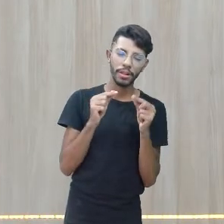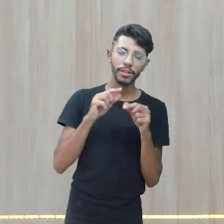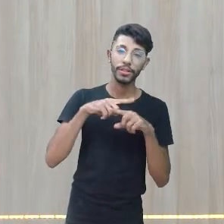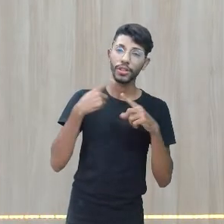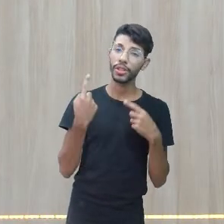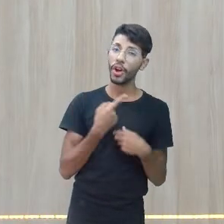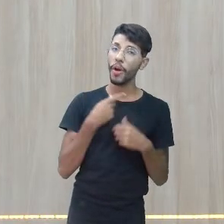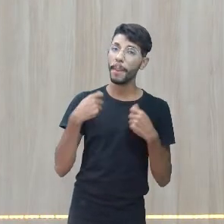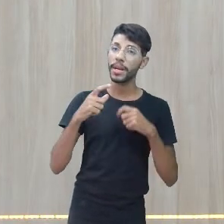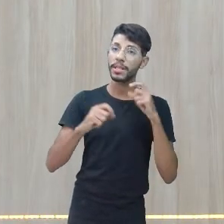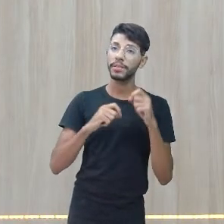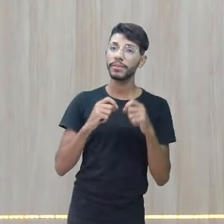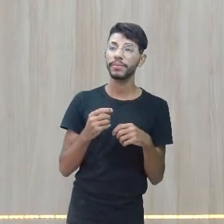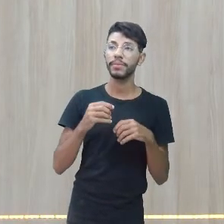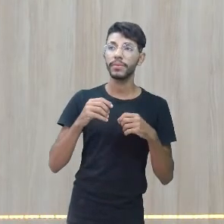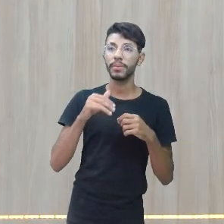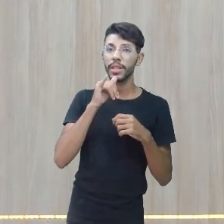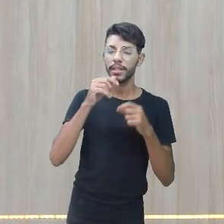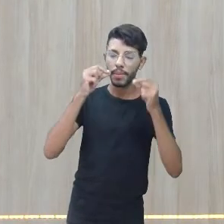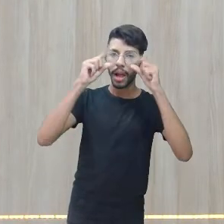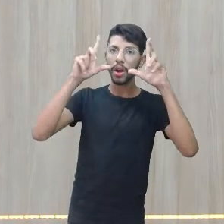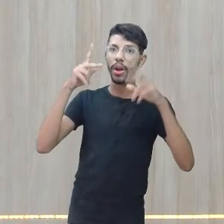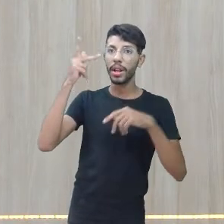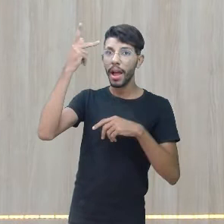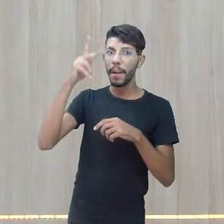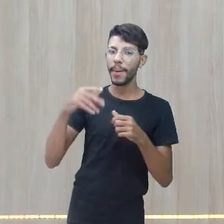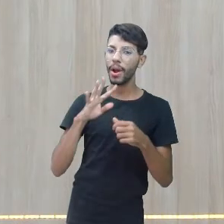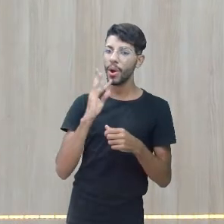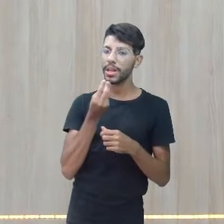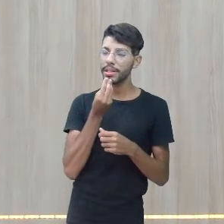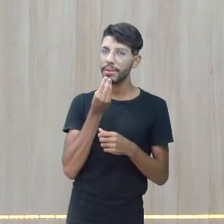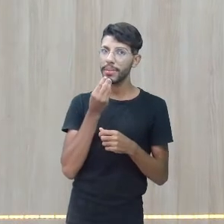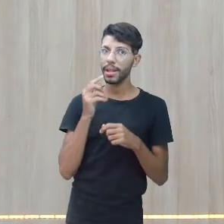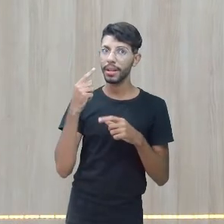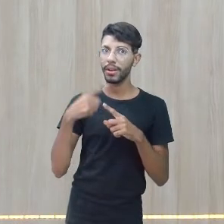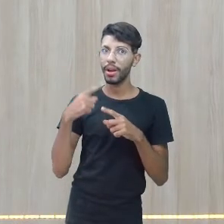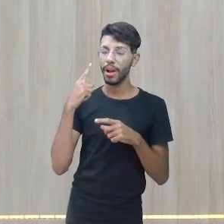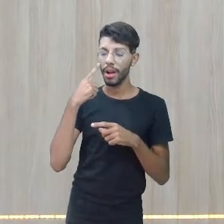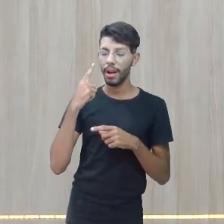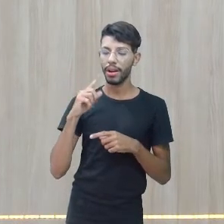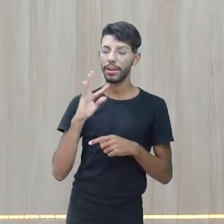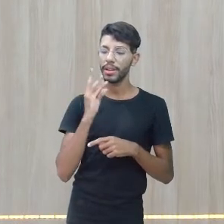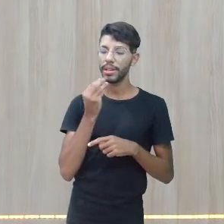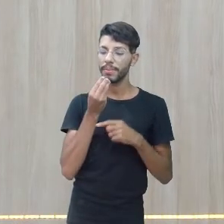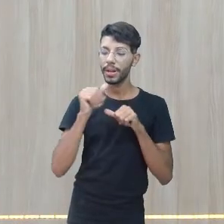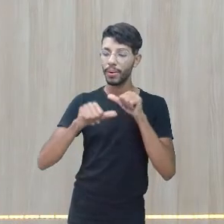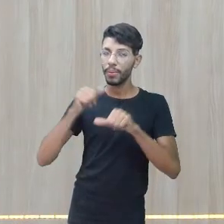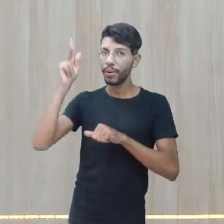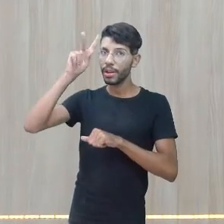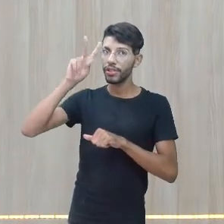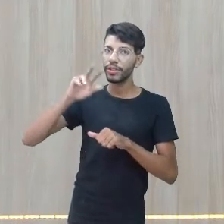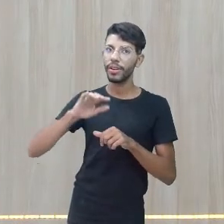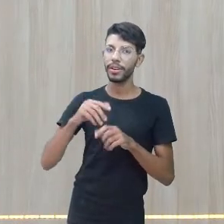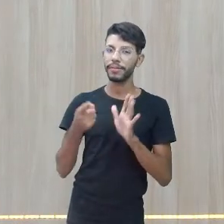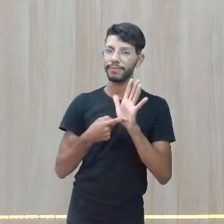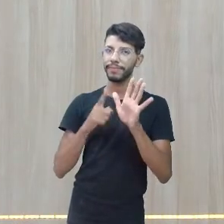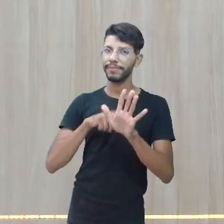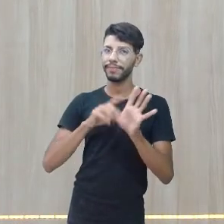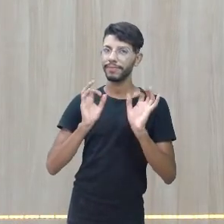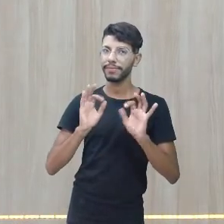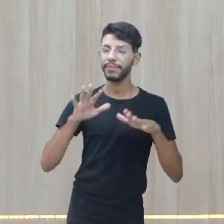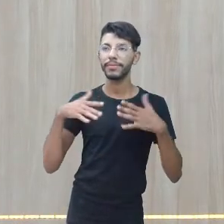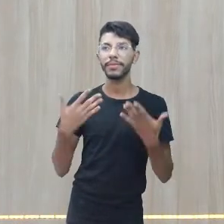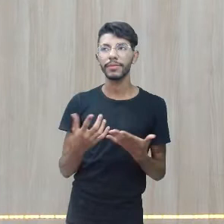despertar para o conhecimento. O conhecimento muda a história. Então, vamos despertar,